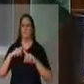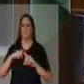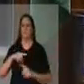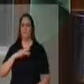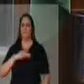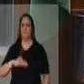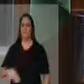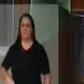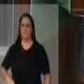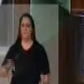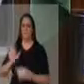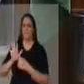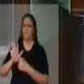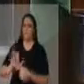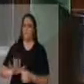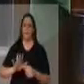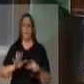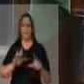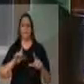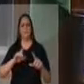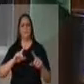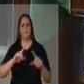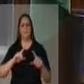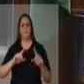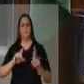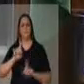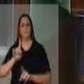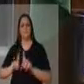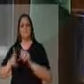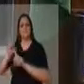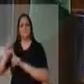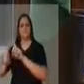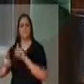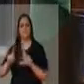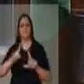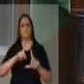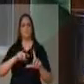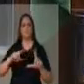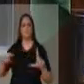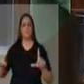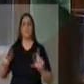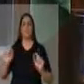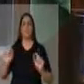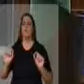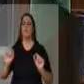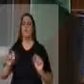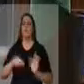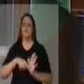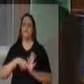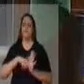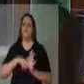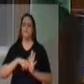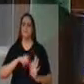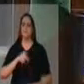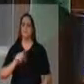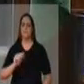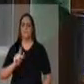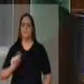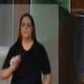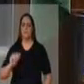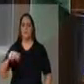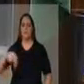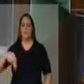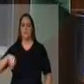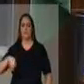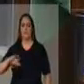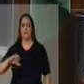pelo ministro, quando mostra que o exame Papanicolau 2016 foi menor os exames do que